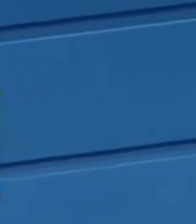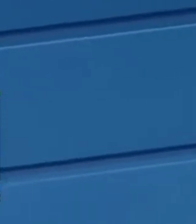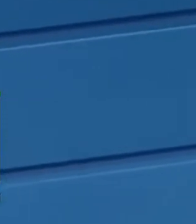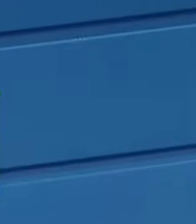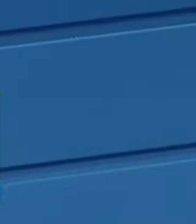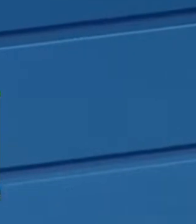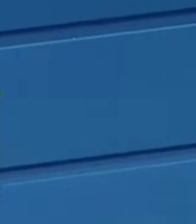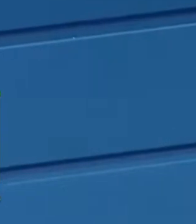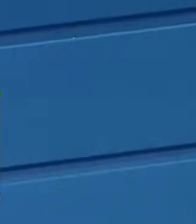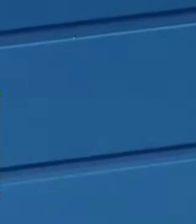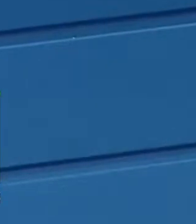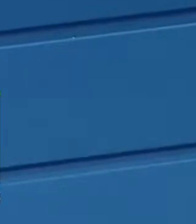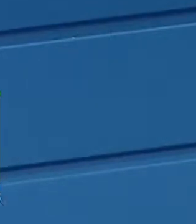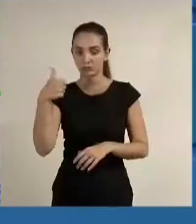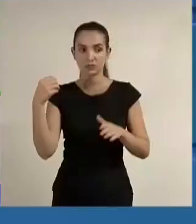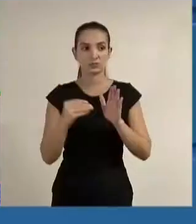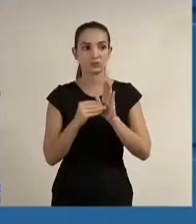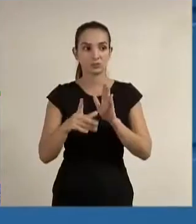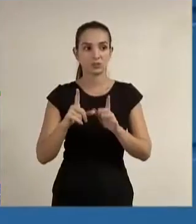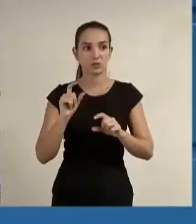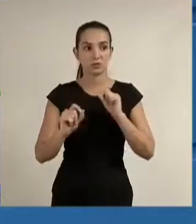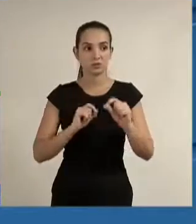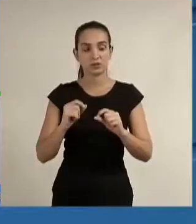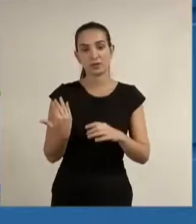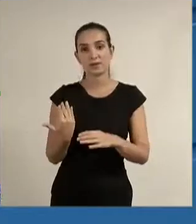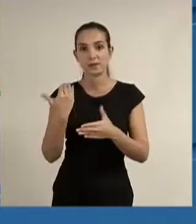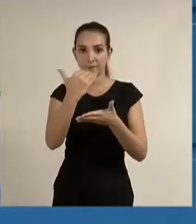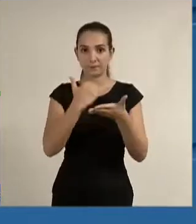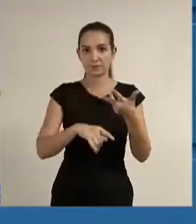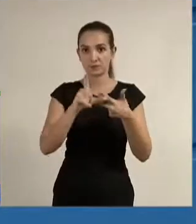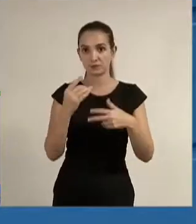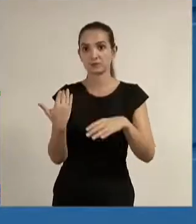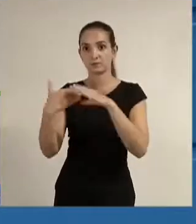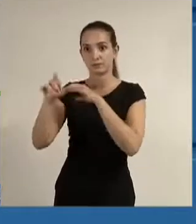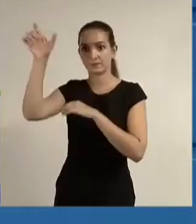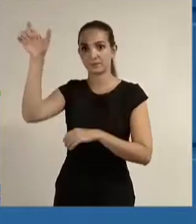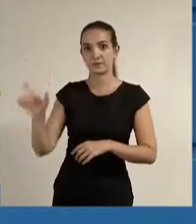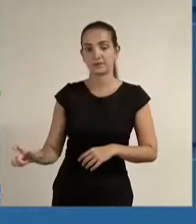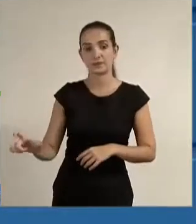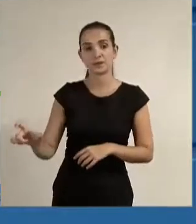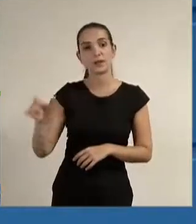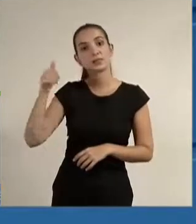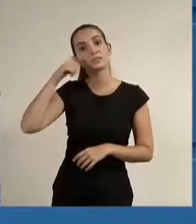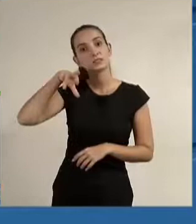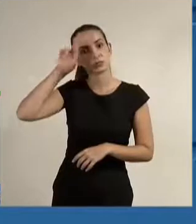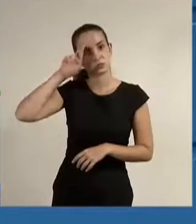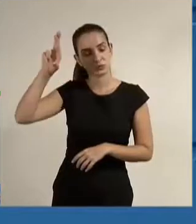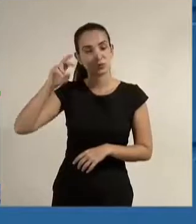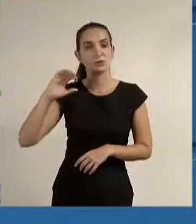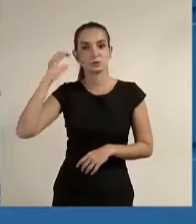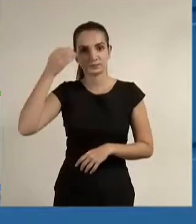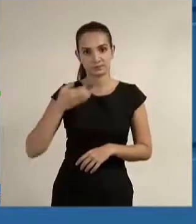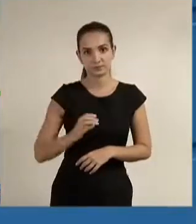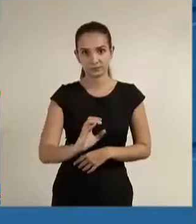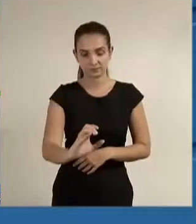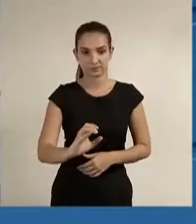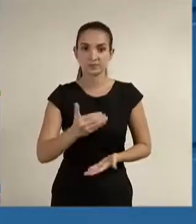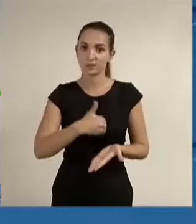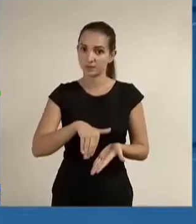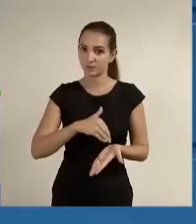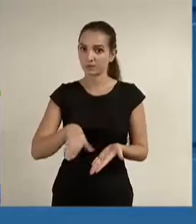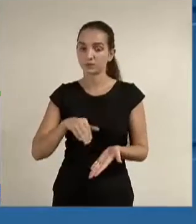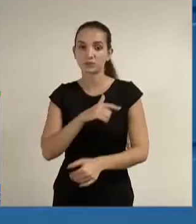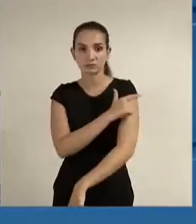primeira, seja encaminhado o expediente deste poder à excelentíssima senhora Maria Cecília Amêndola da